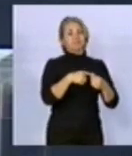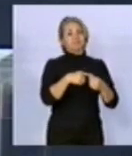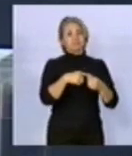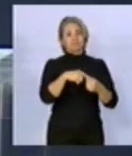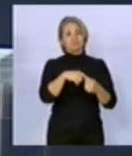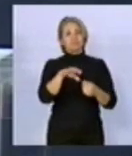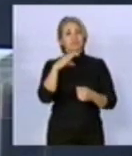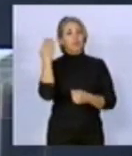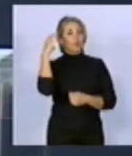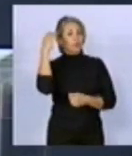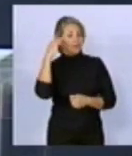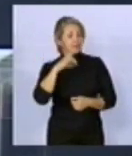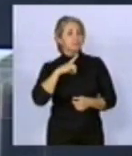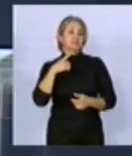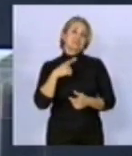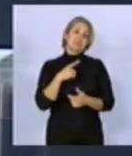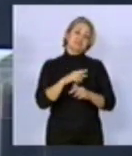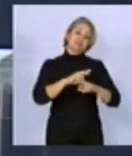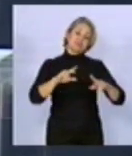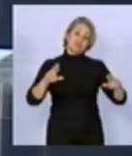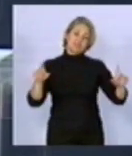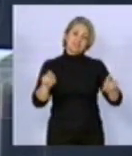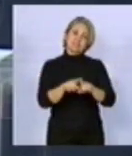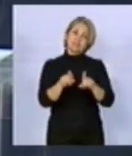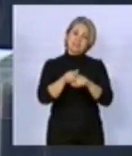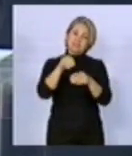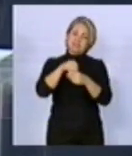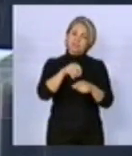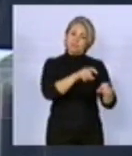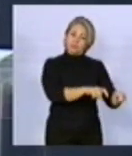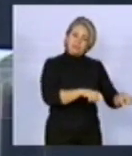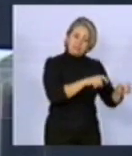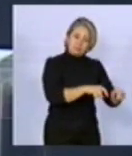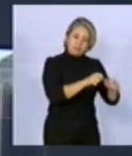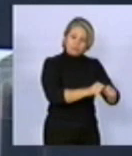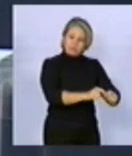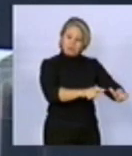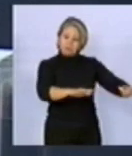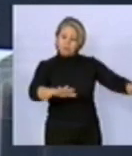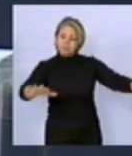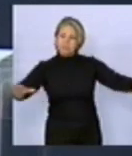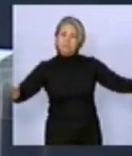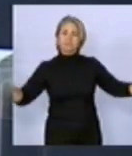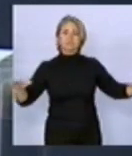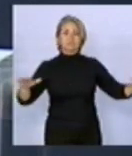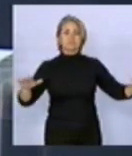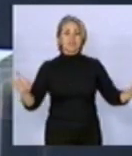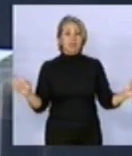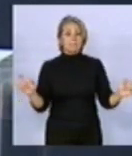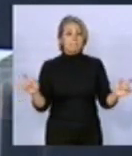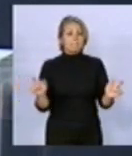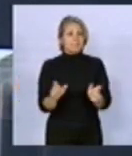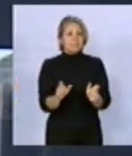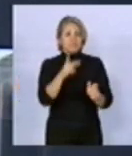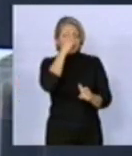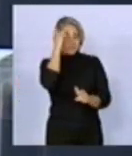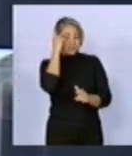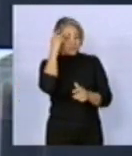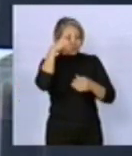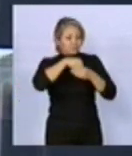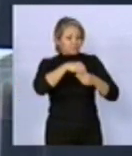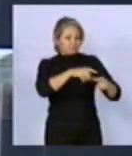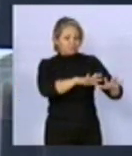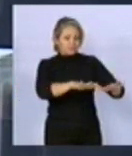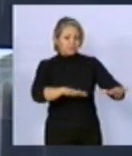temos alguma poluição no campo a onde as áreas são muito menos densas muito menos povoadas e